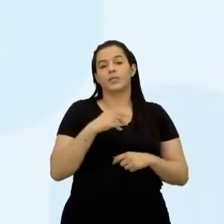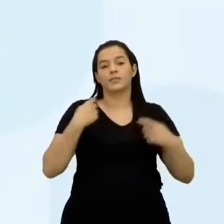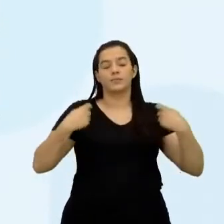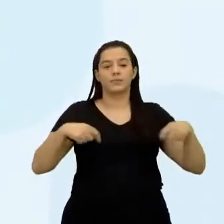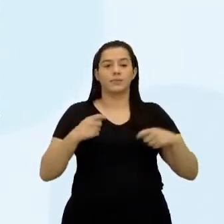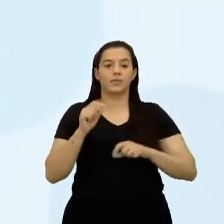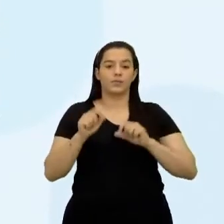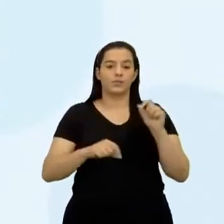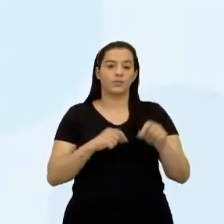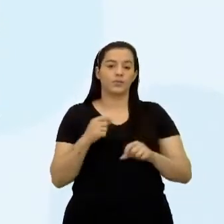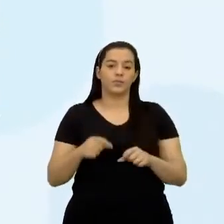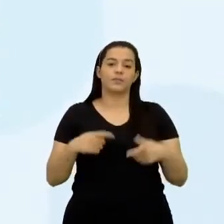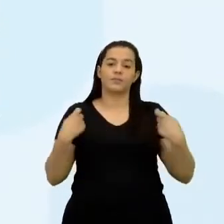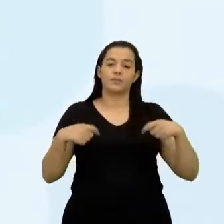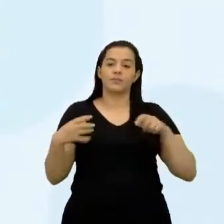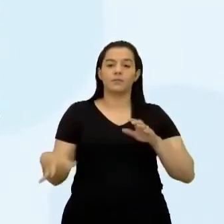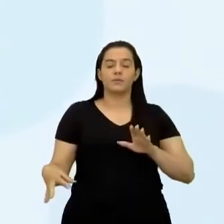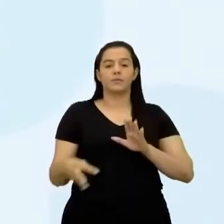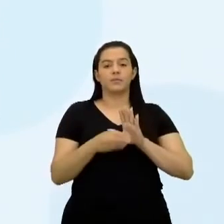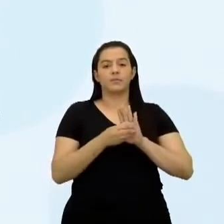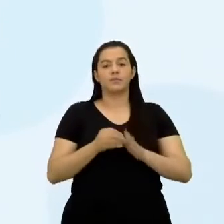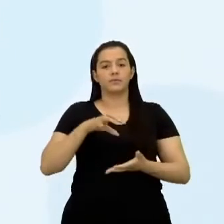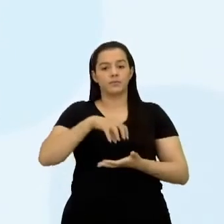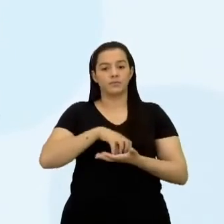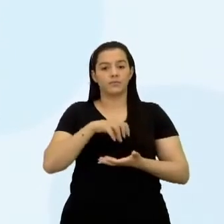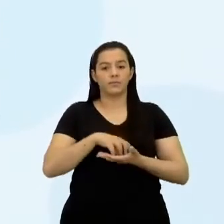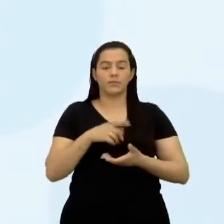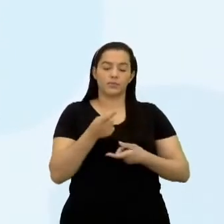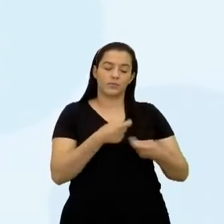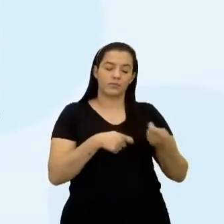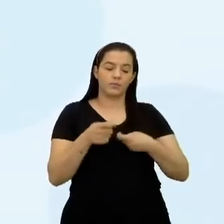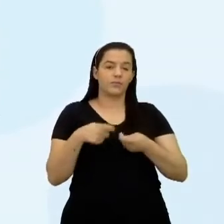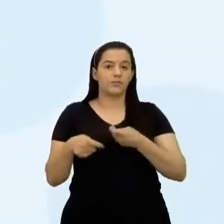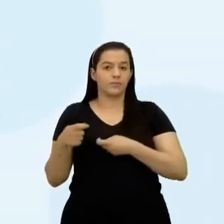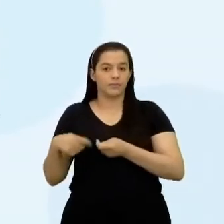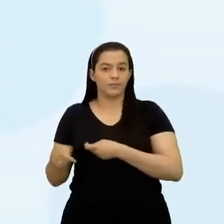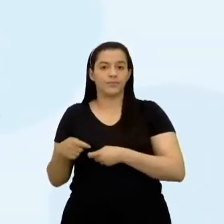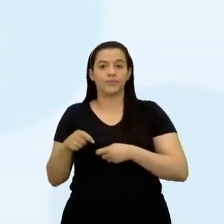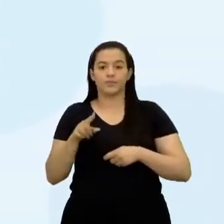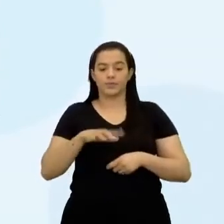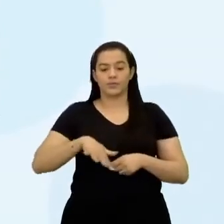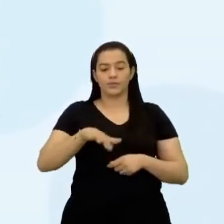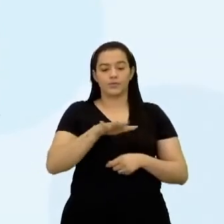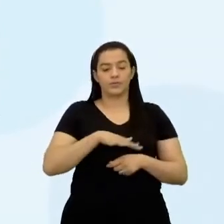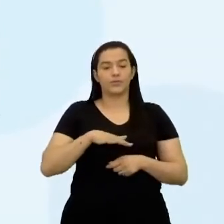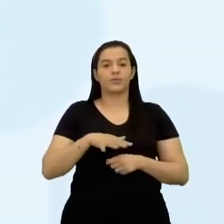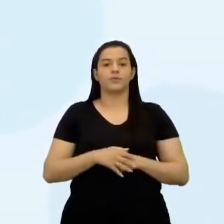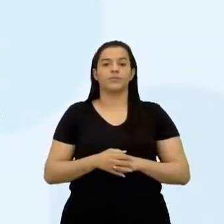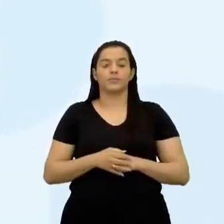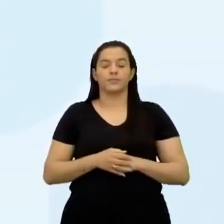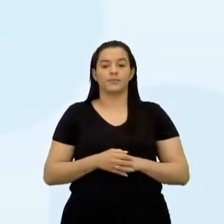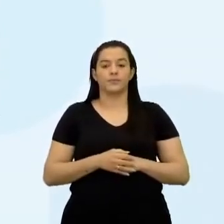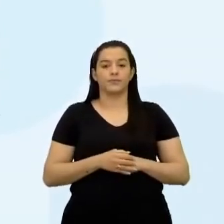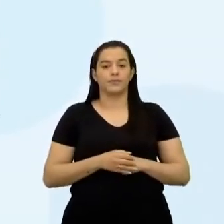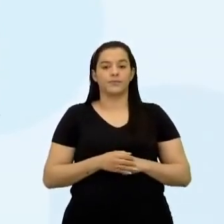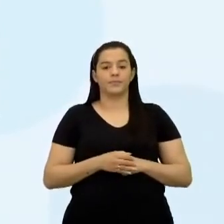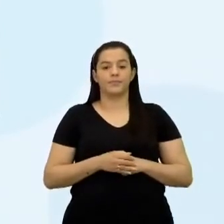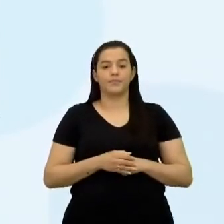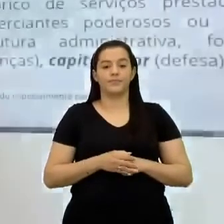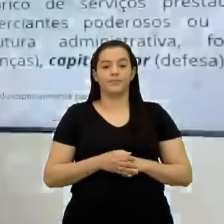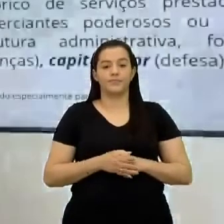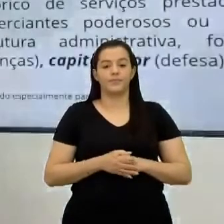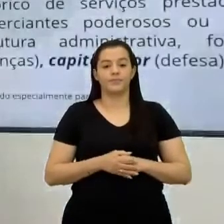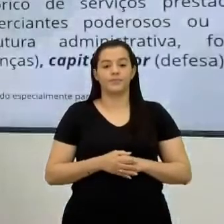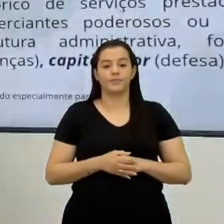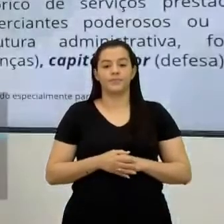preciso implementar uma forma centralizada de administração do território colonial. Eu vou pedir para